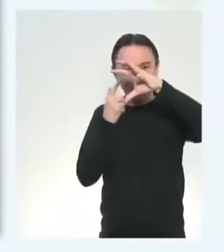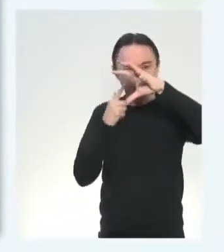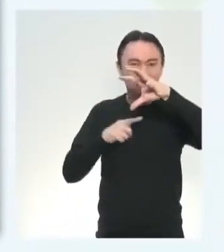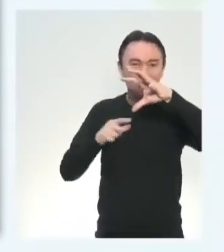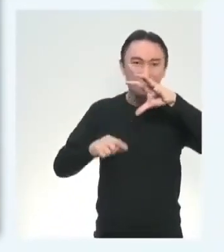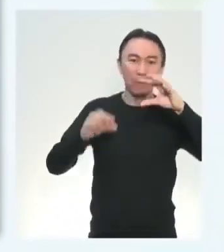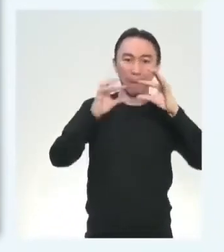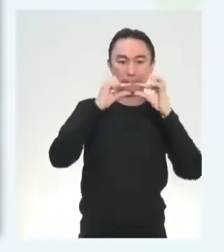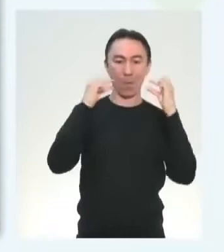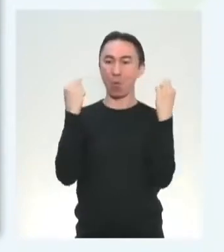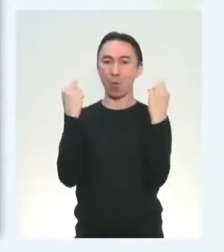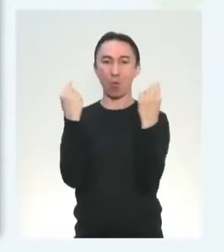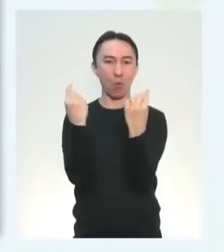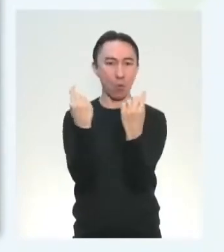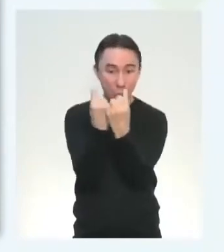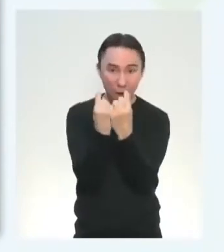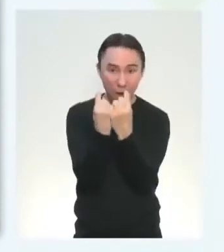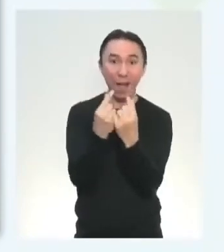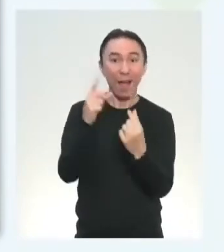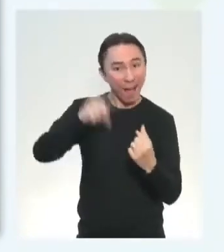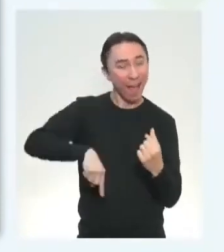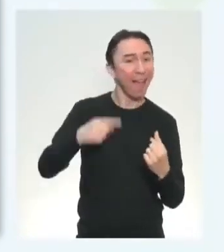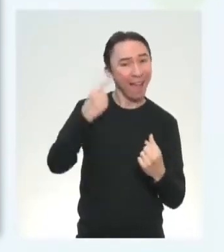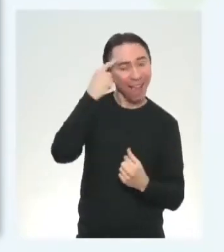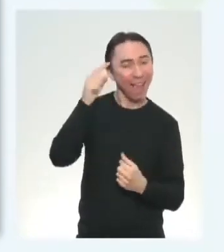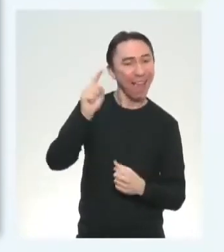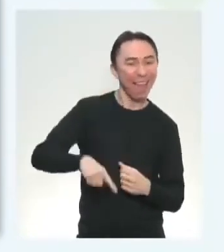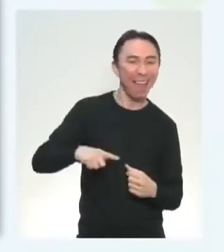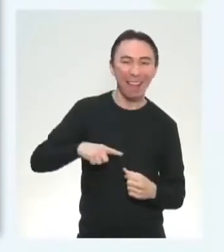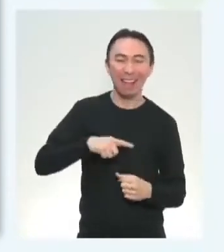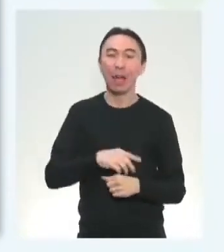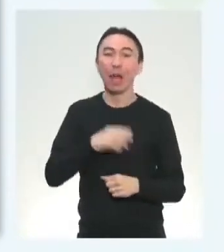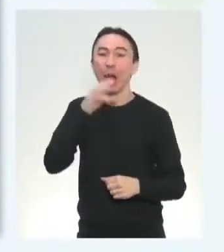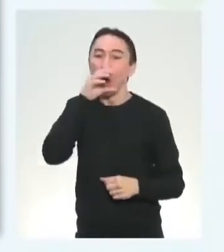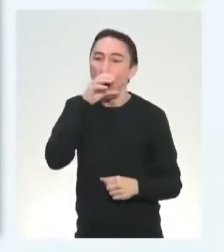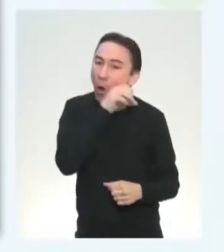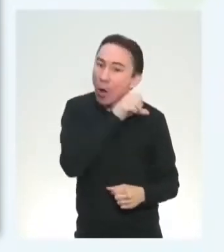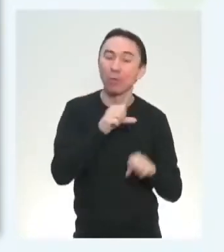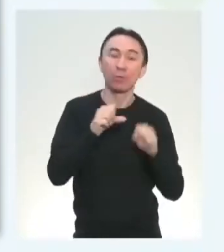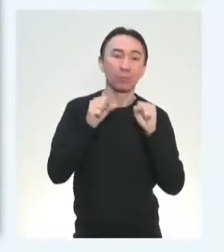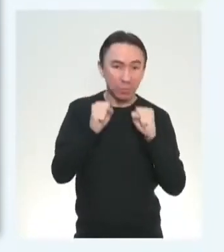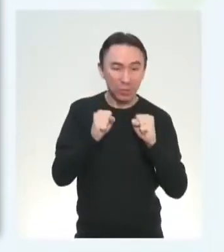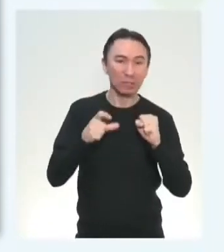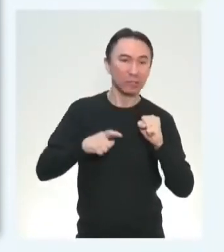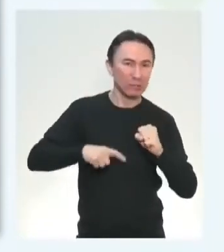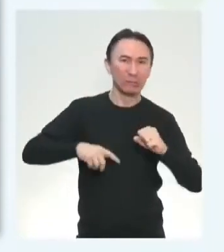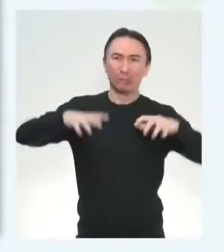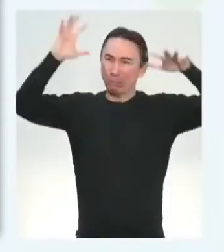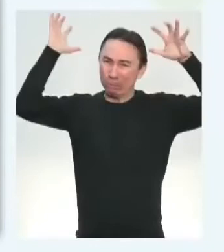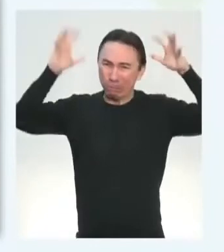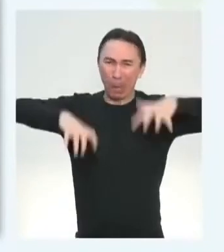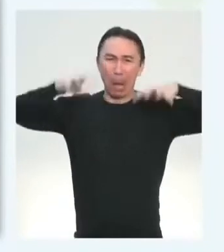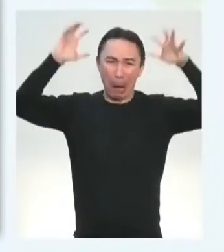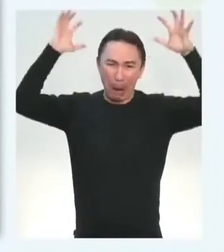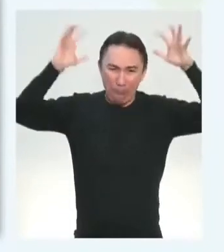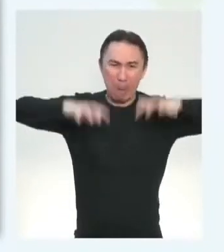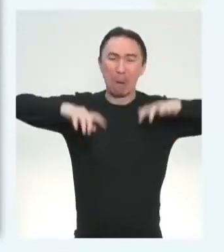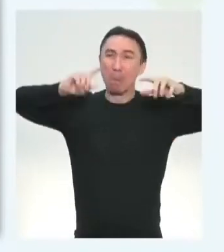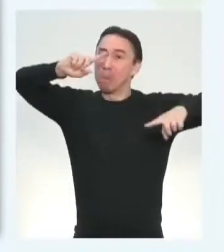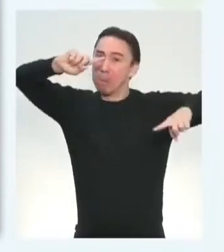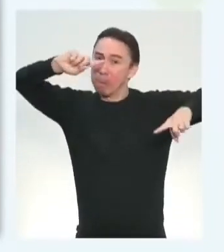portanto, mais favorável à formação de tempestades e de raios. A partir da Estação Espacial Internacional,